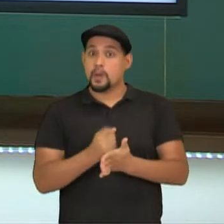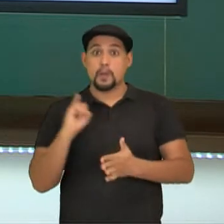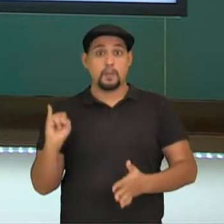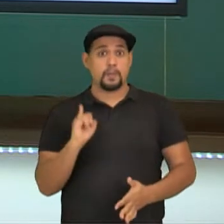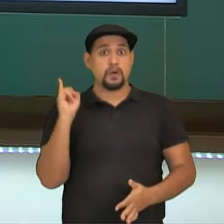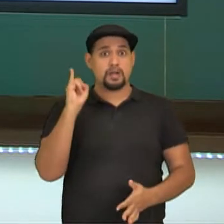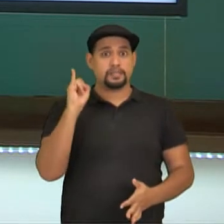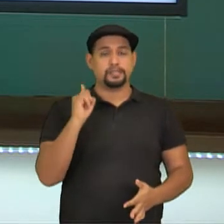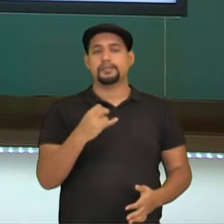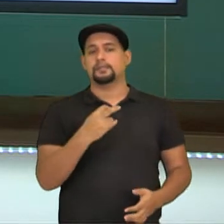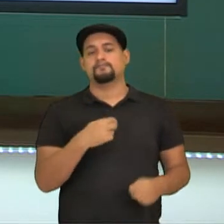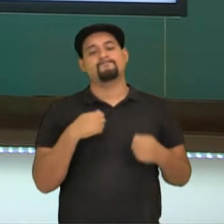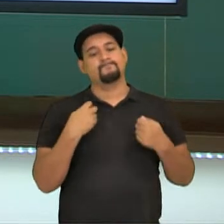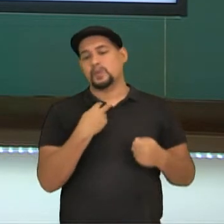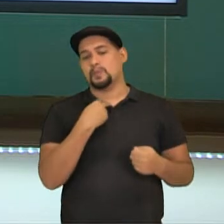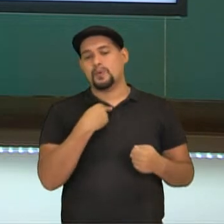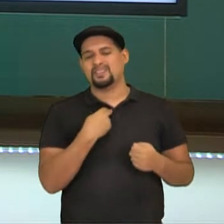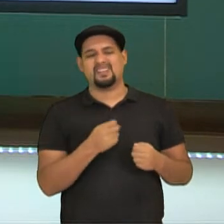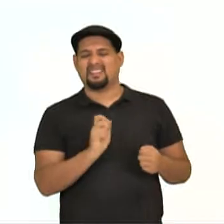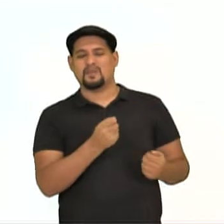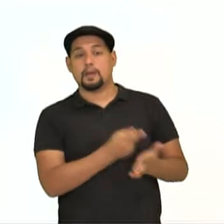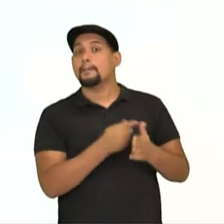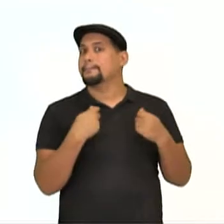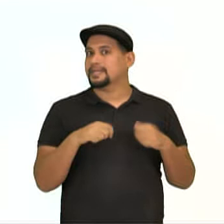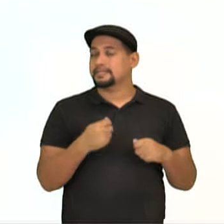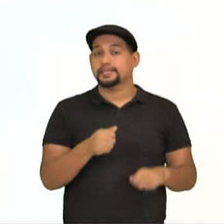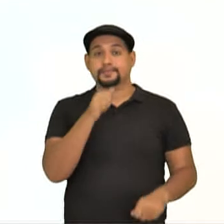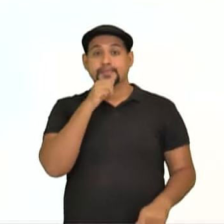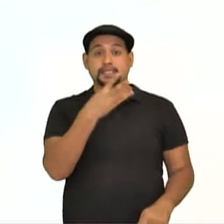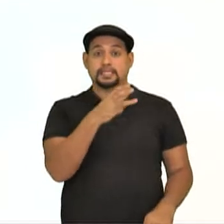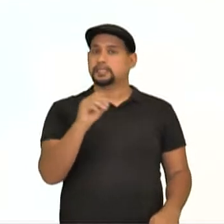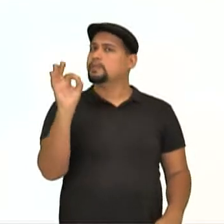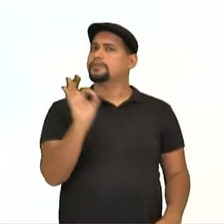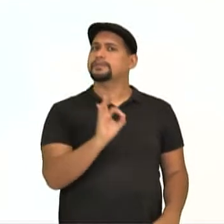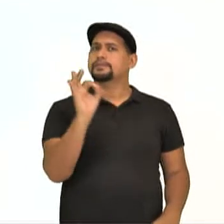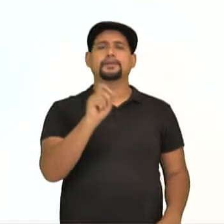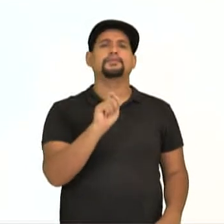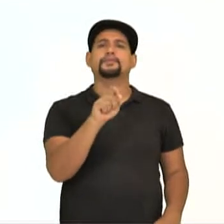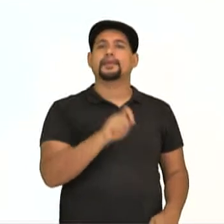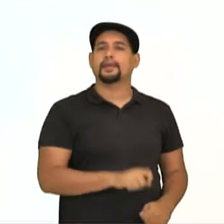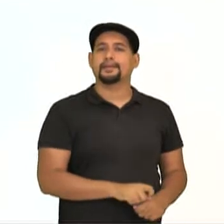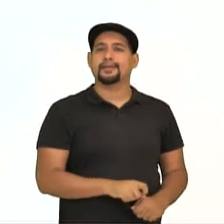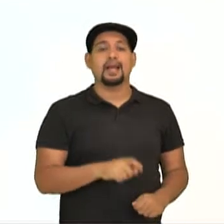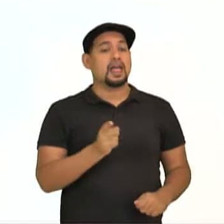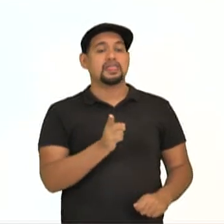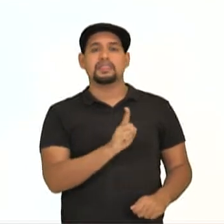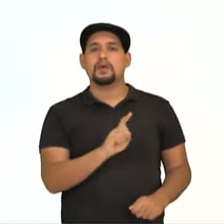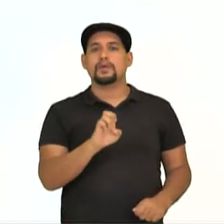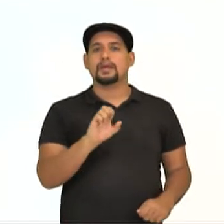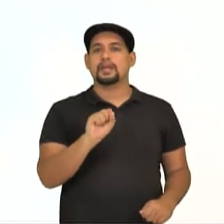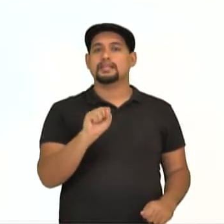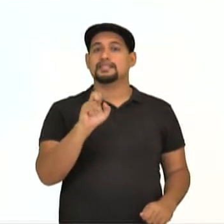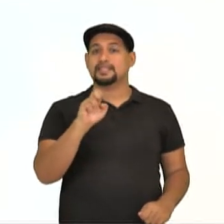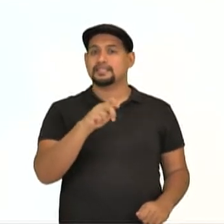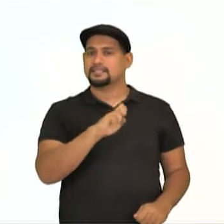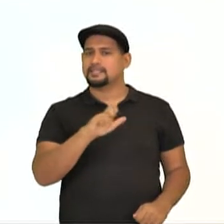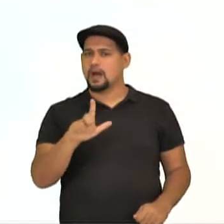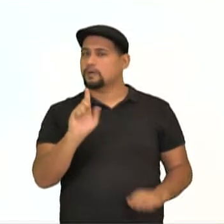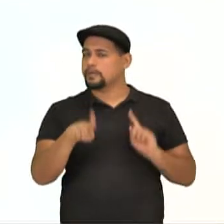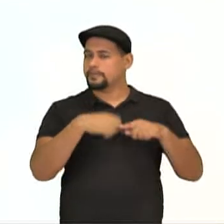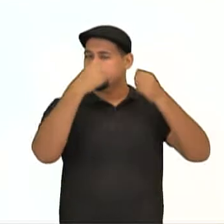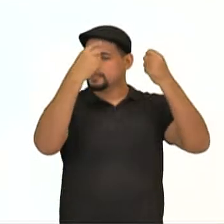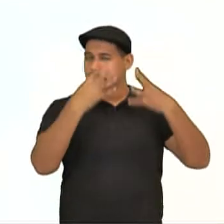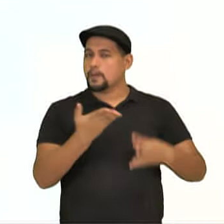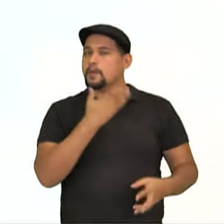essenciais, aquele que não dá para abrir mão, né? 30% serão para aquelas gastos não essenciais. A gente já vai falar a respeito sobre